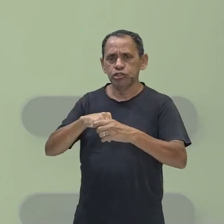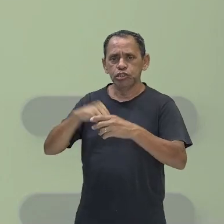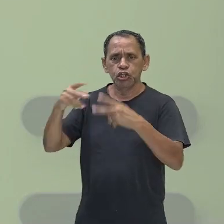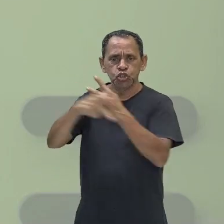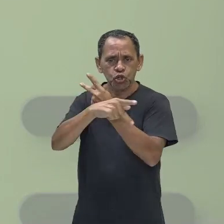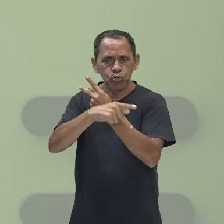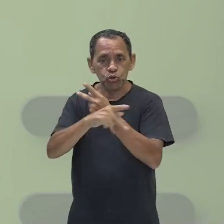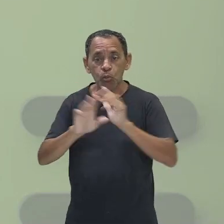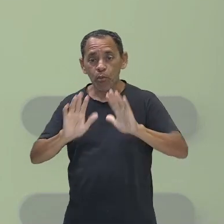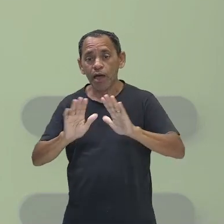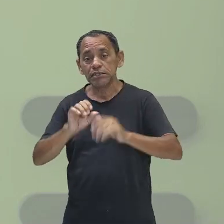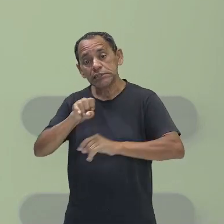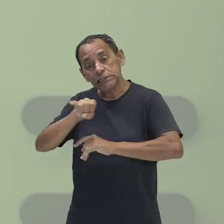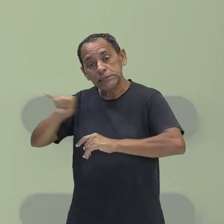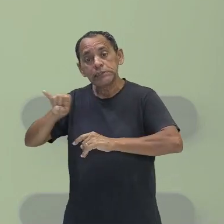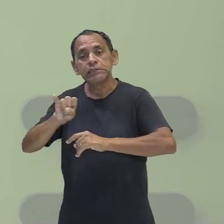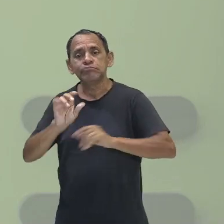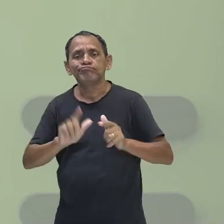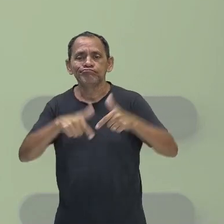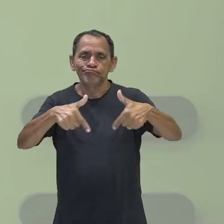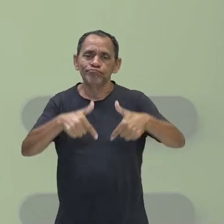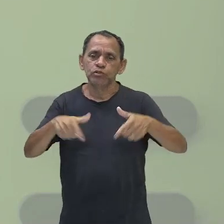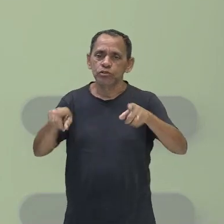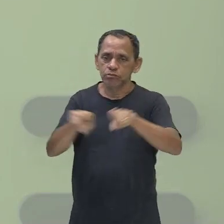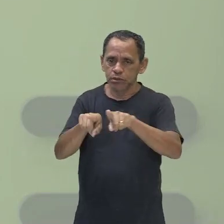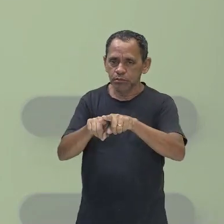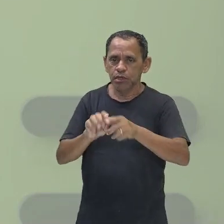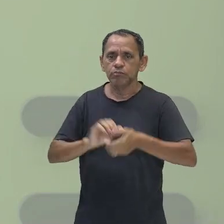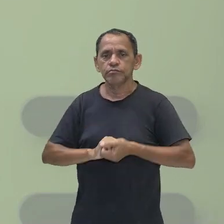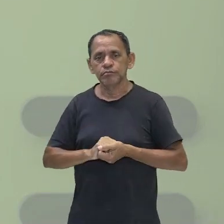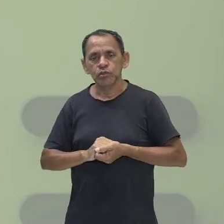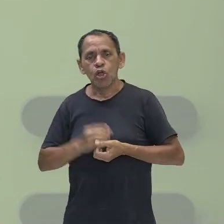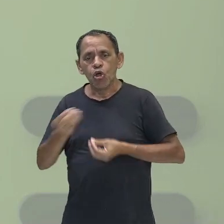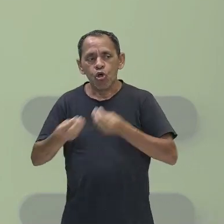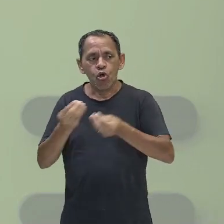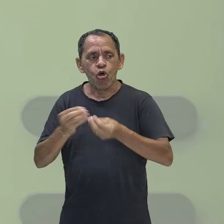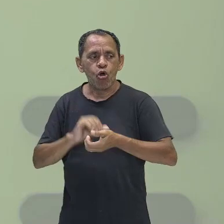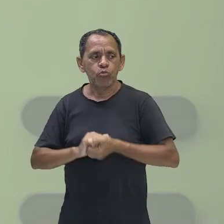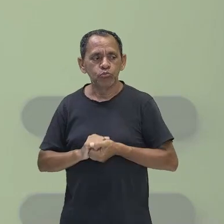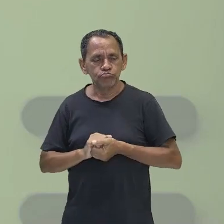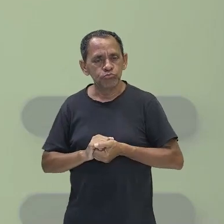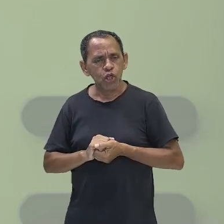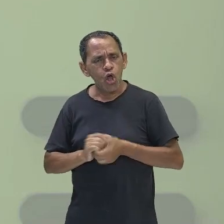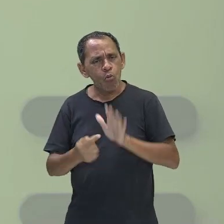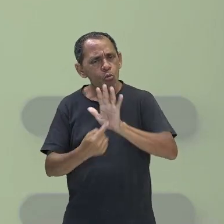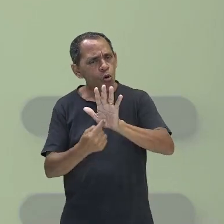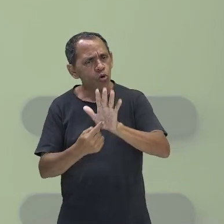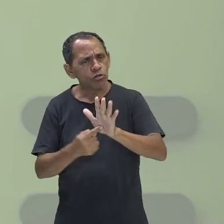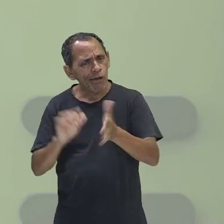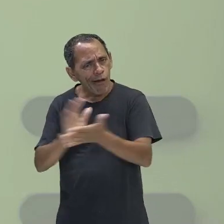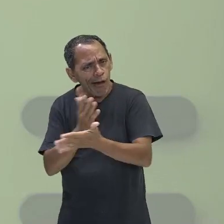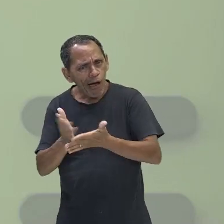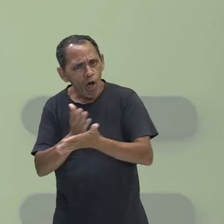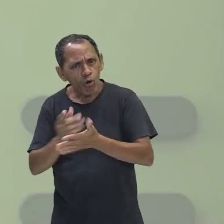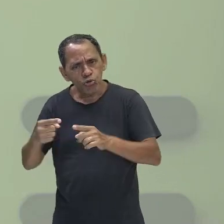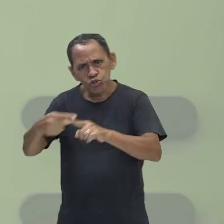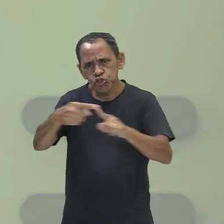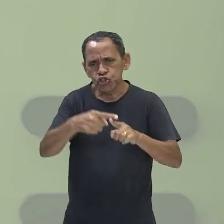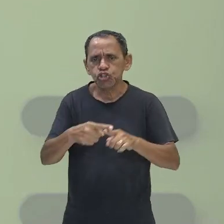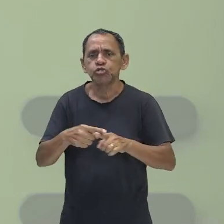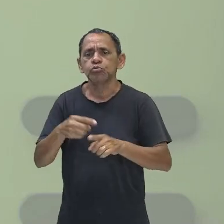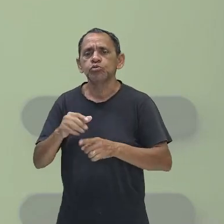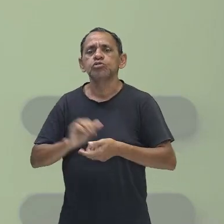não sabe se ele vai estar ativo. Então, o cariótipo ele vai determinar algumas condições, algumas